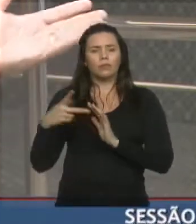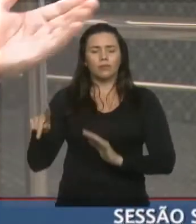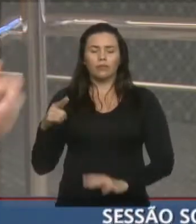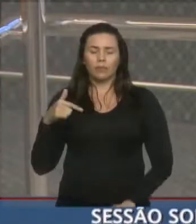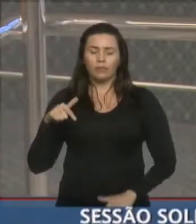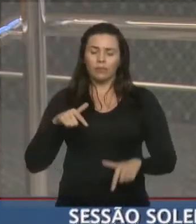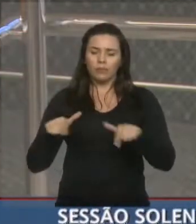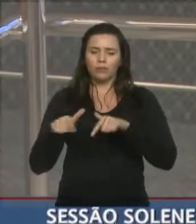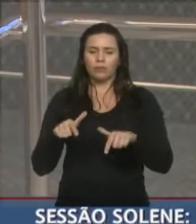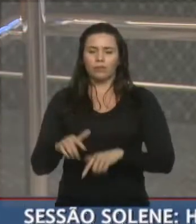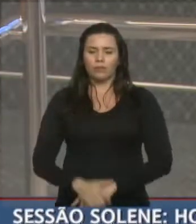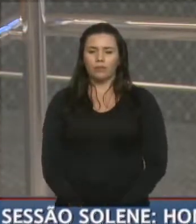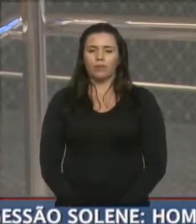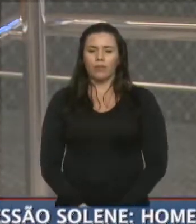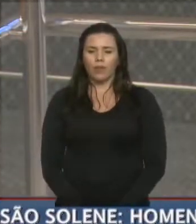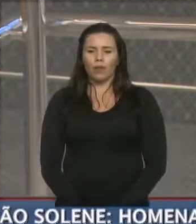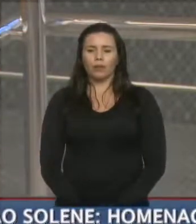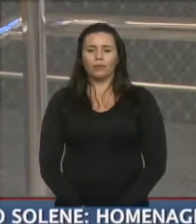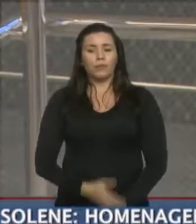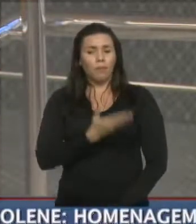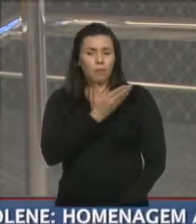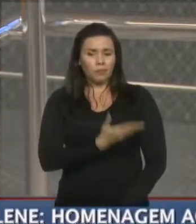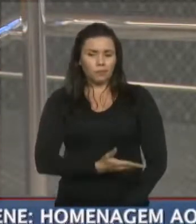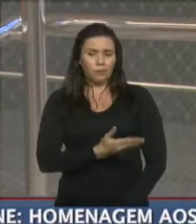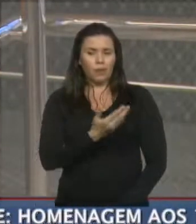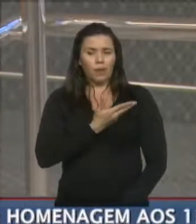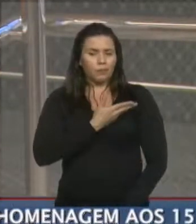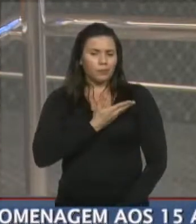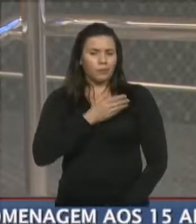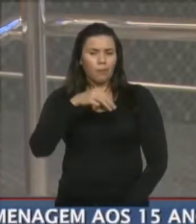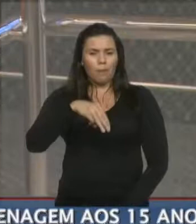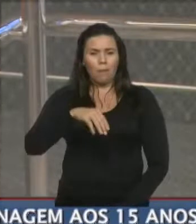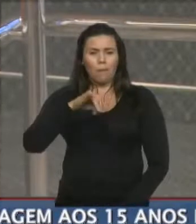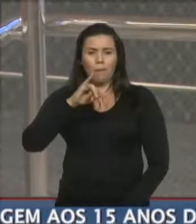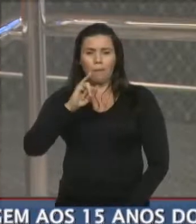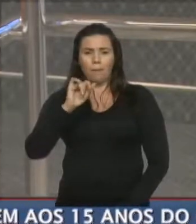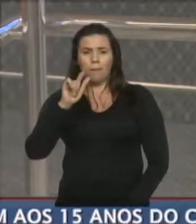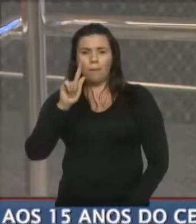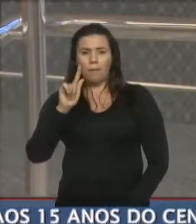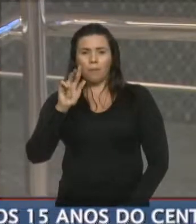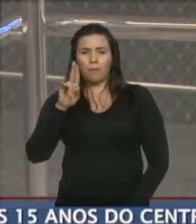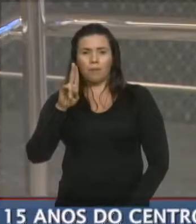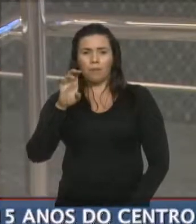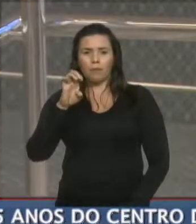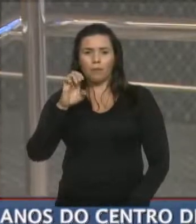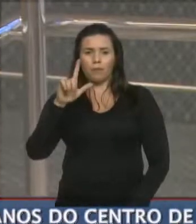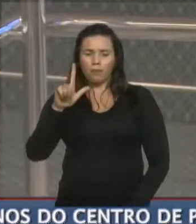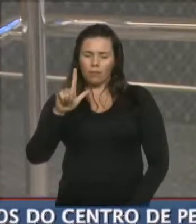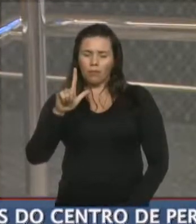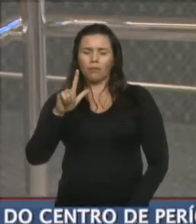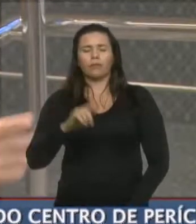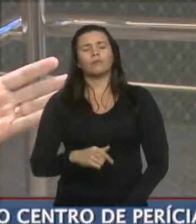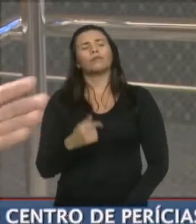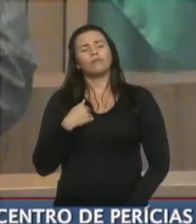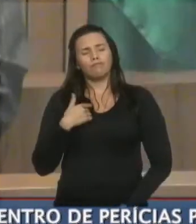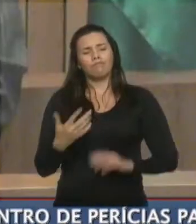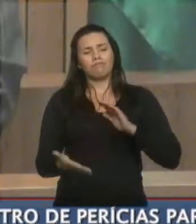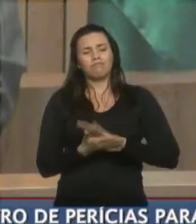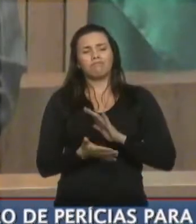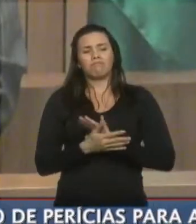congratulo o meu amigo Miguel, doutor Miguel, e todos vocês. Saúdo a